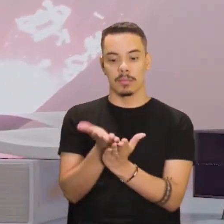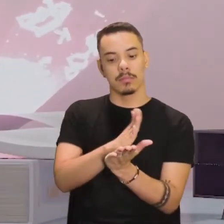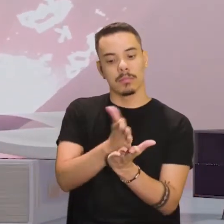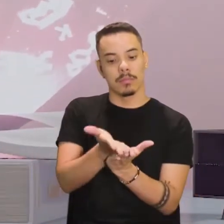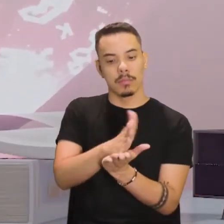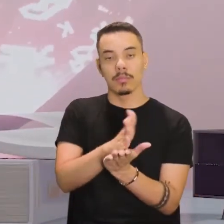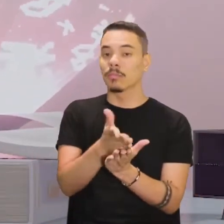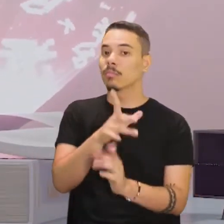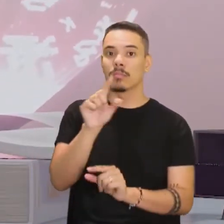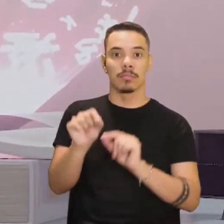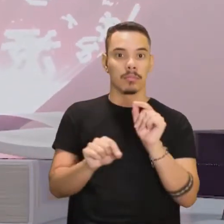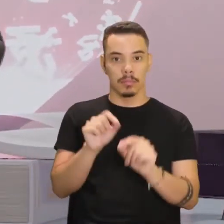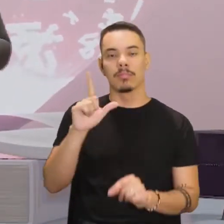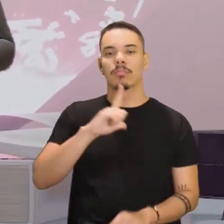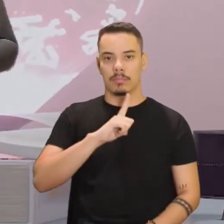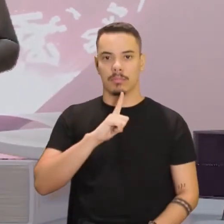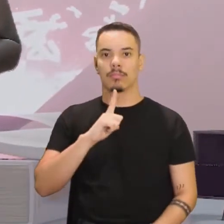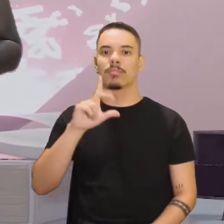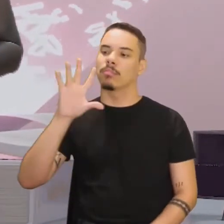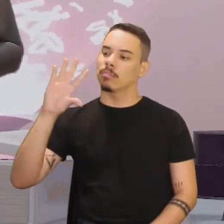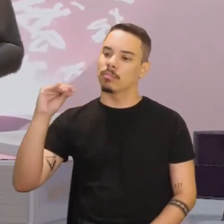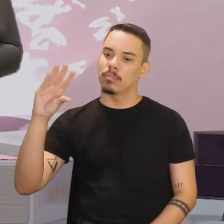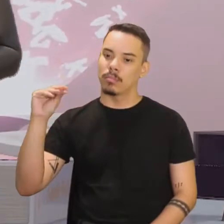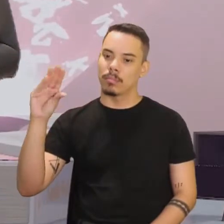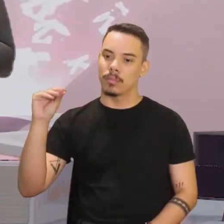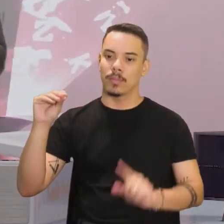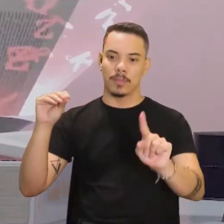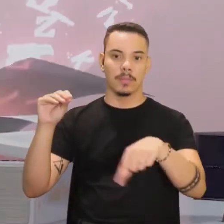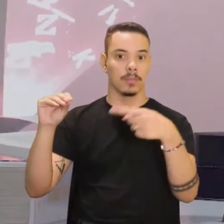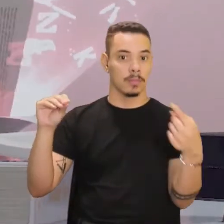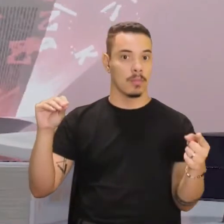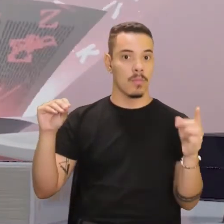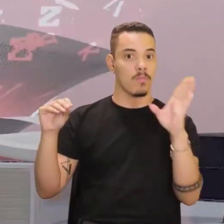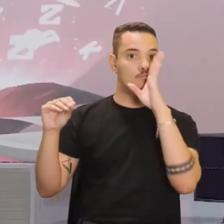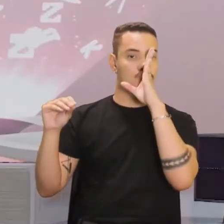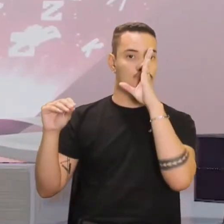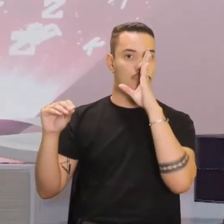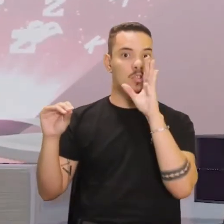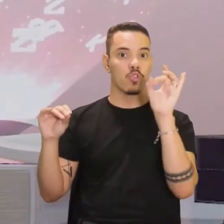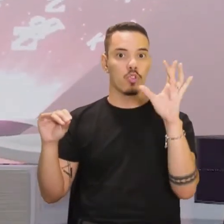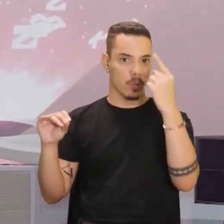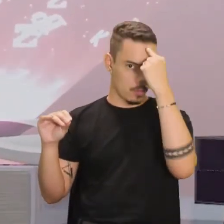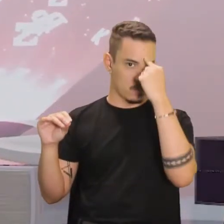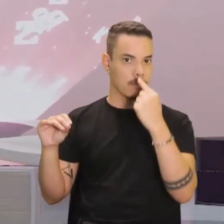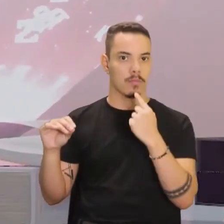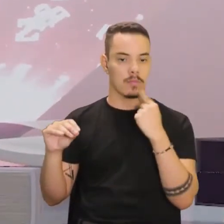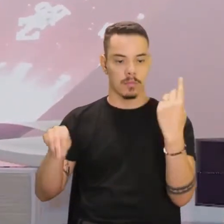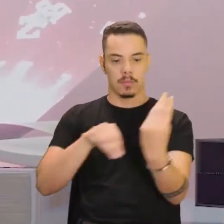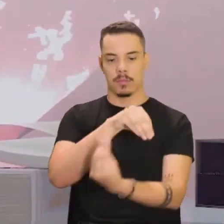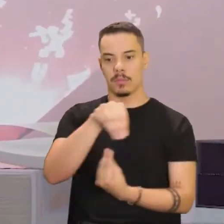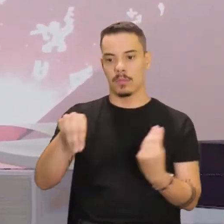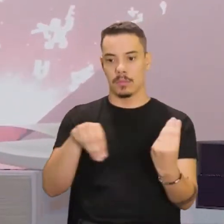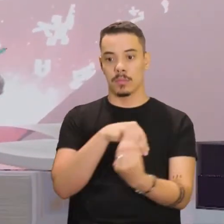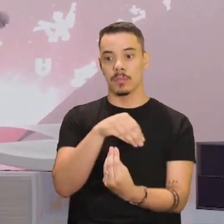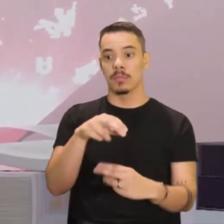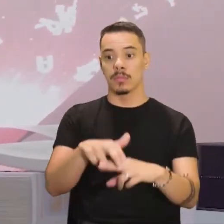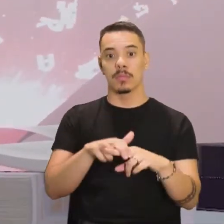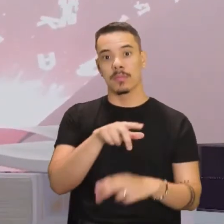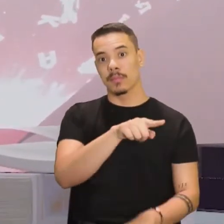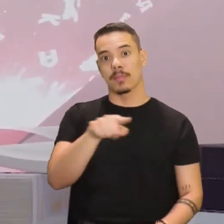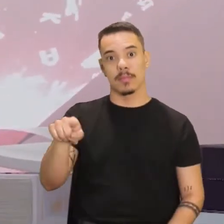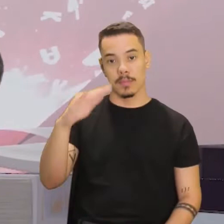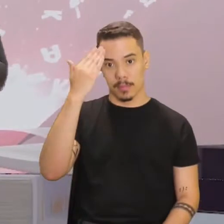envolve tanta linguagem verbal quanto a não verbal para você ter o entendimento é necessário